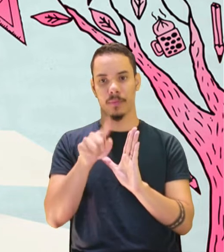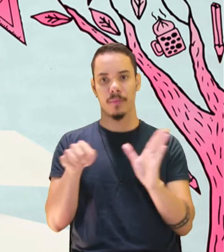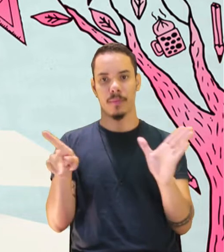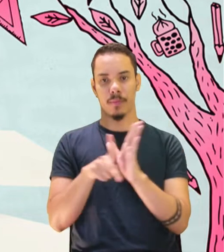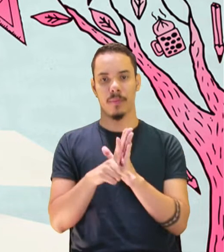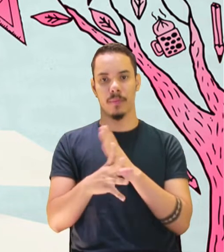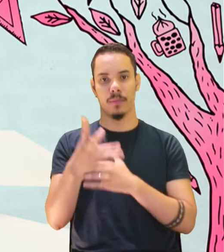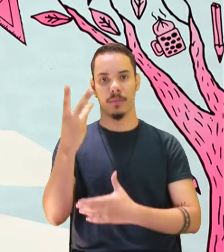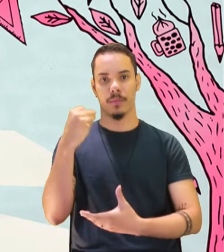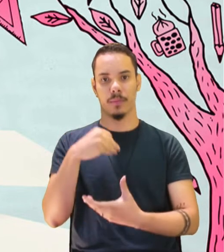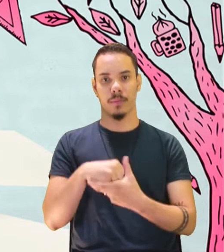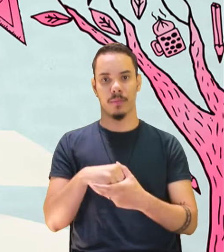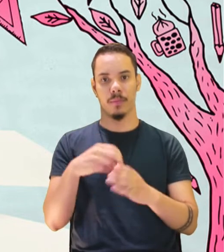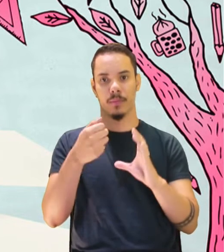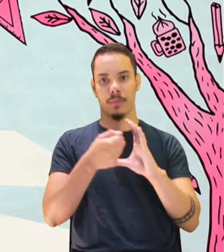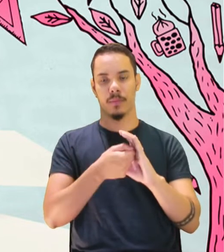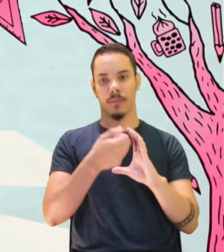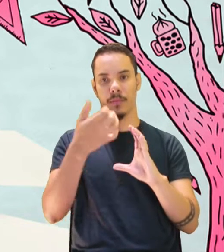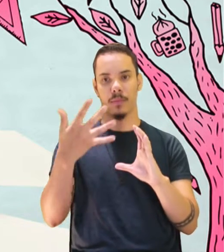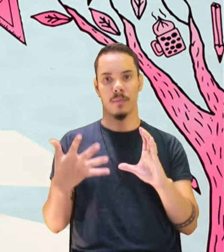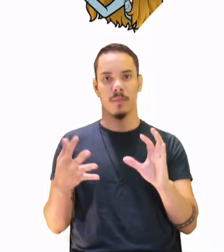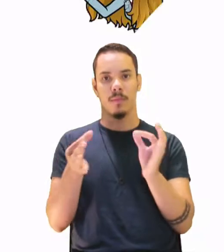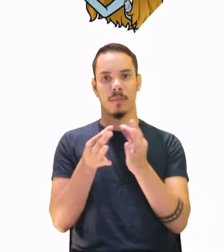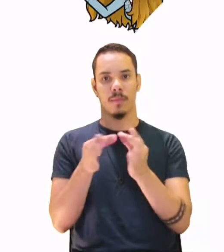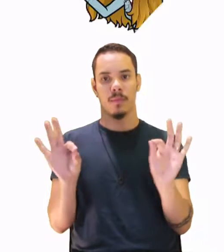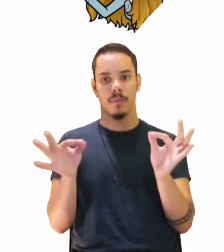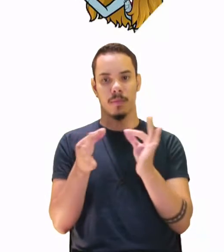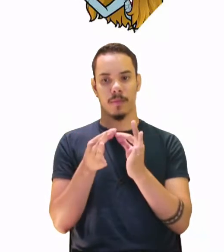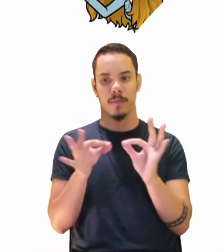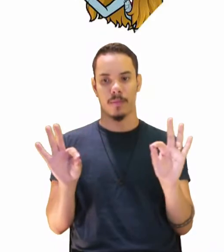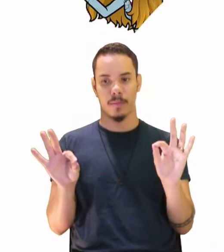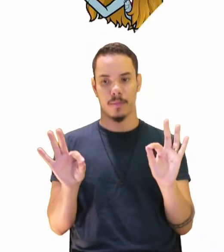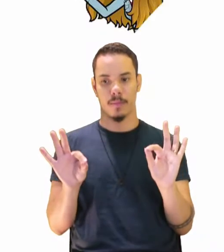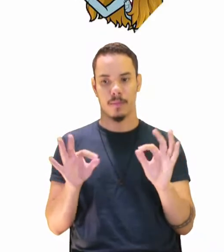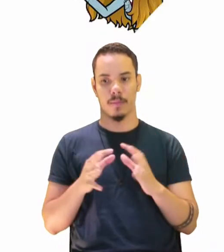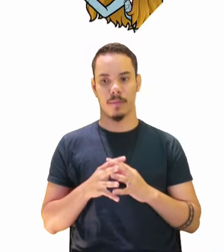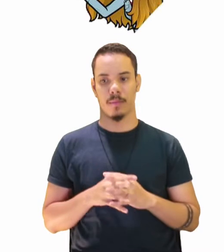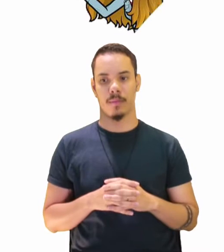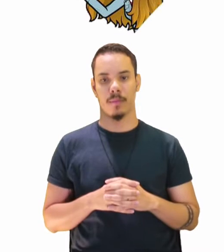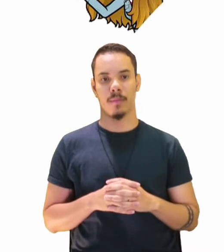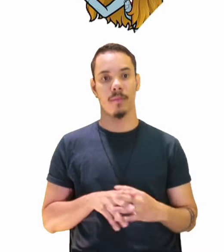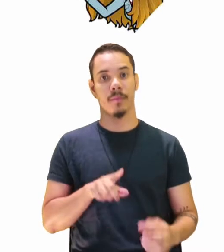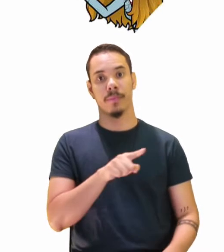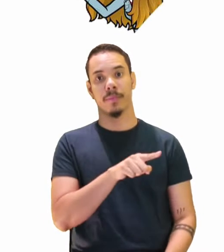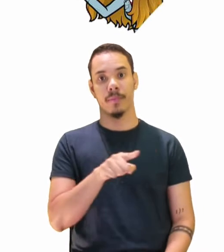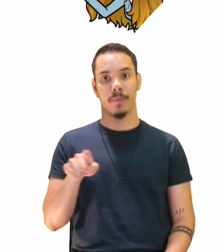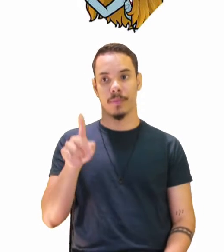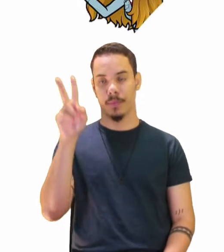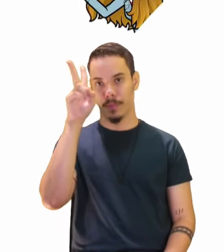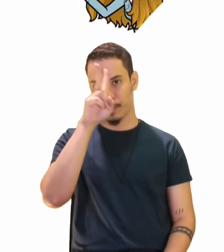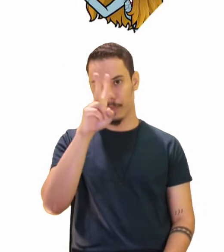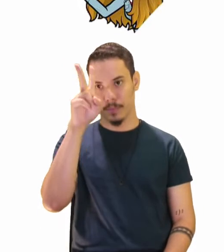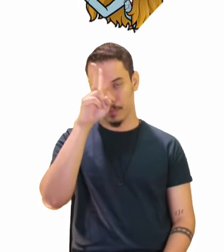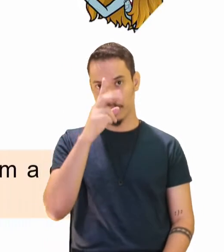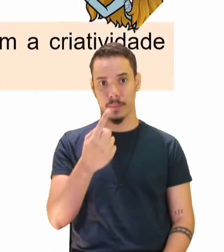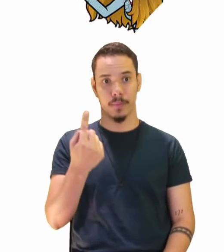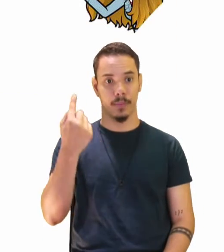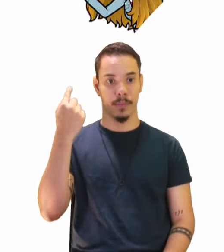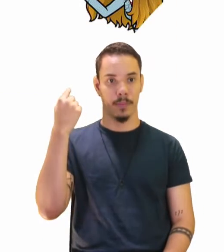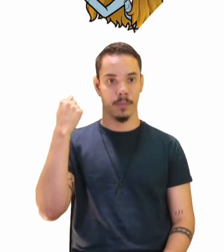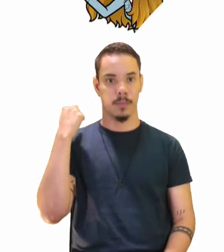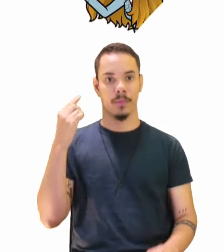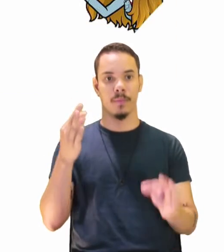aos aspectos sintáticos. Você vai lembrar lá da sintase,